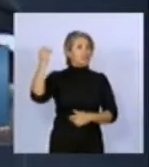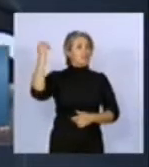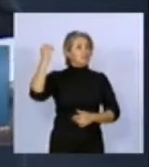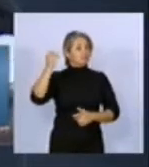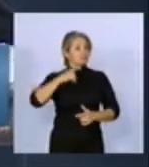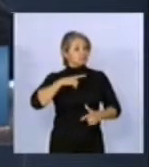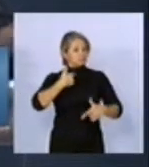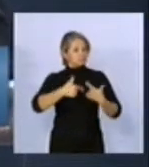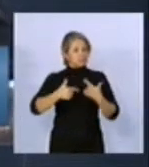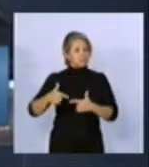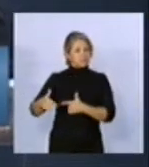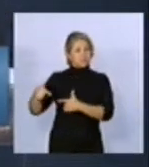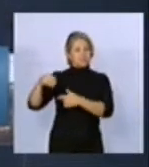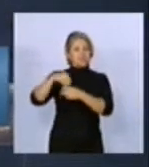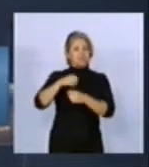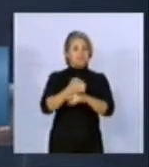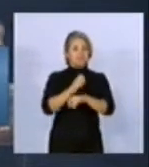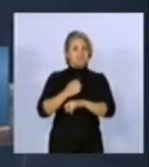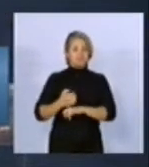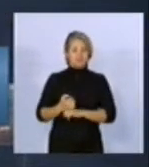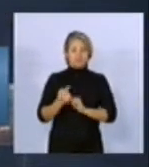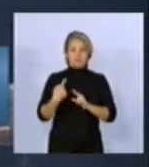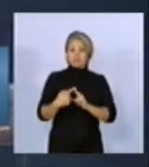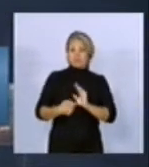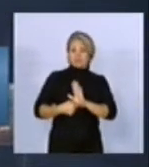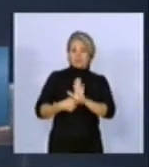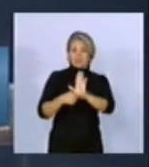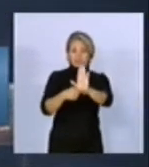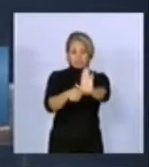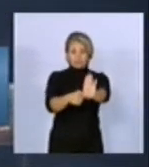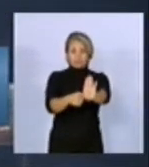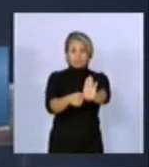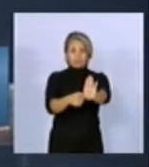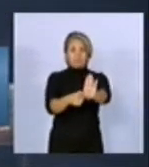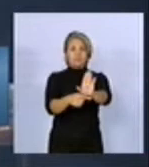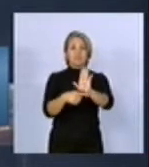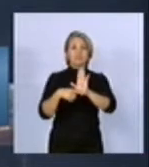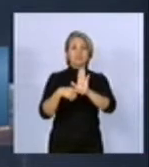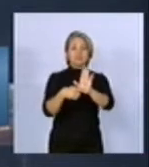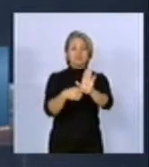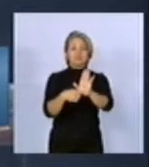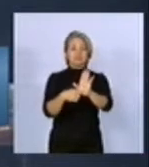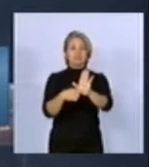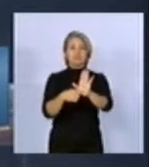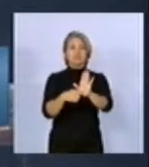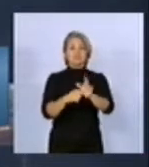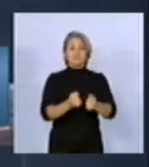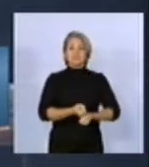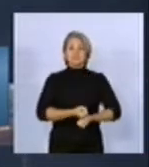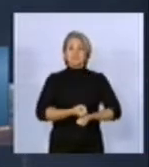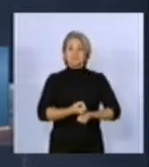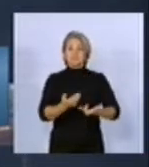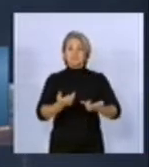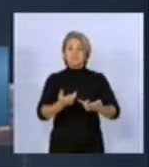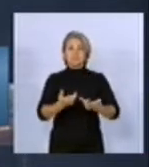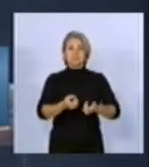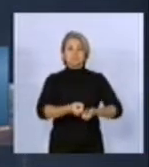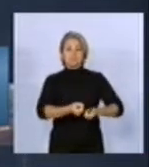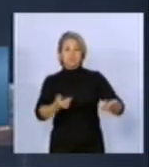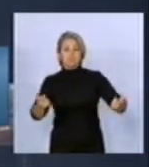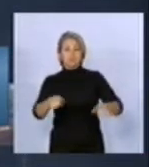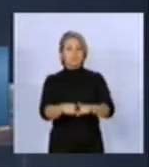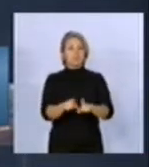essa atividade no nosso estado que ela contribui em muito com geração e com a responsabilidade